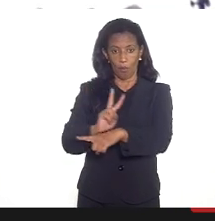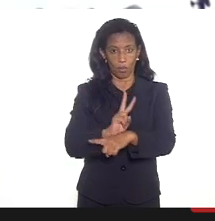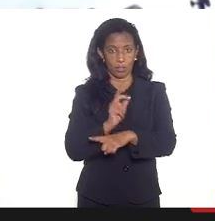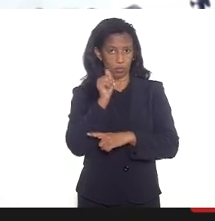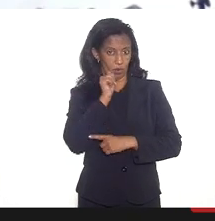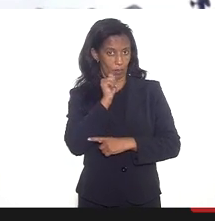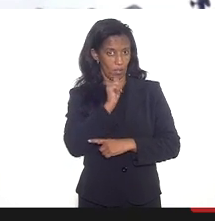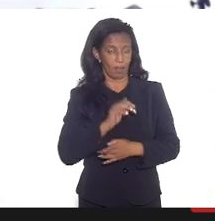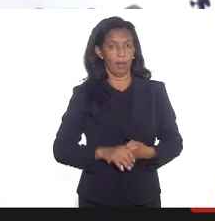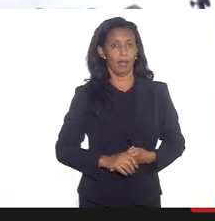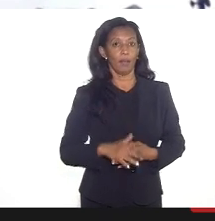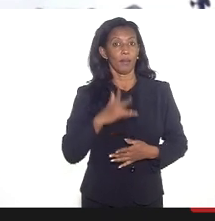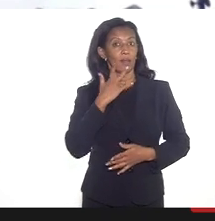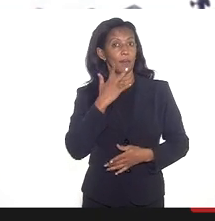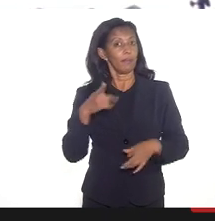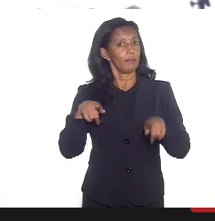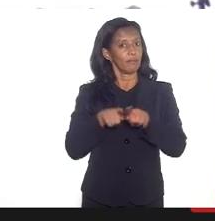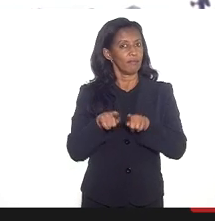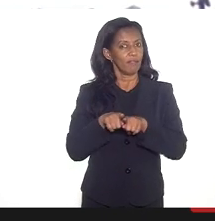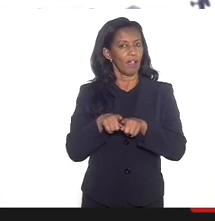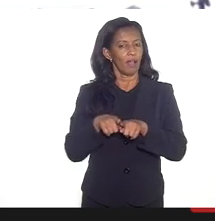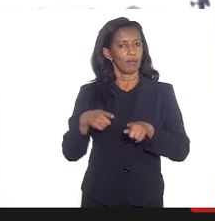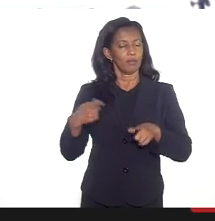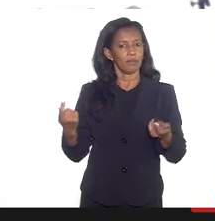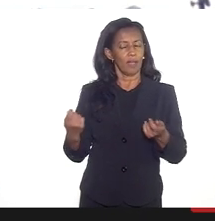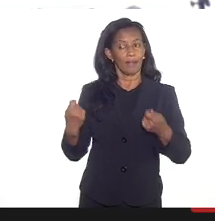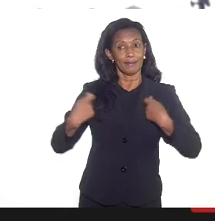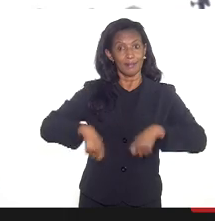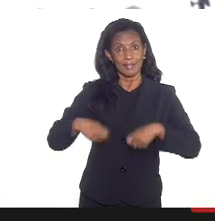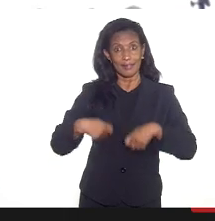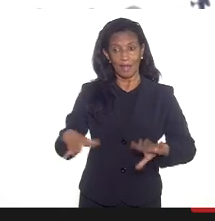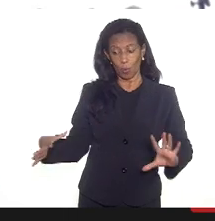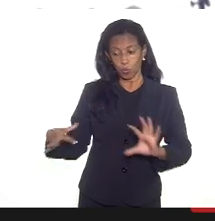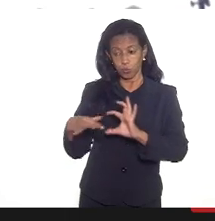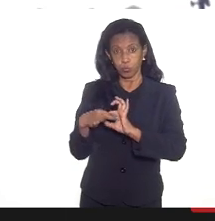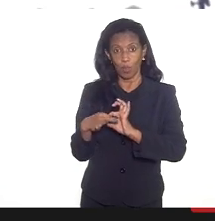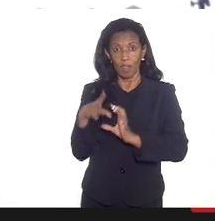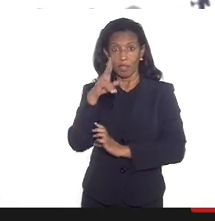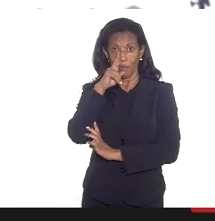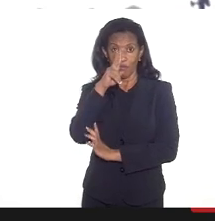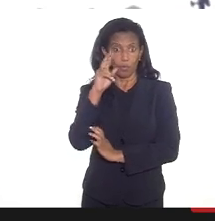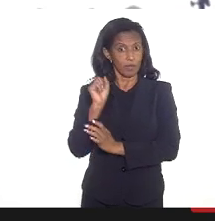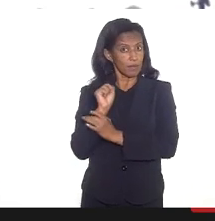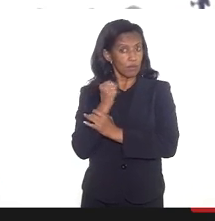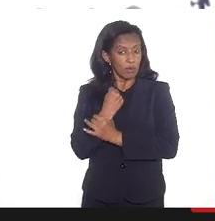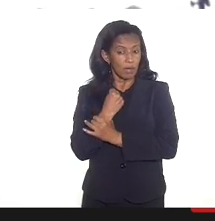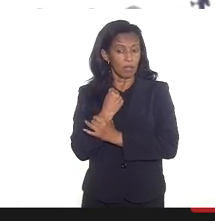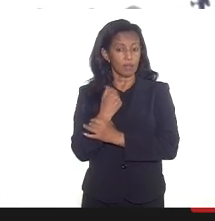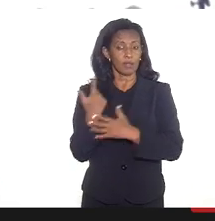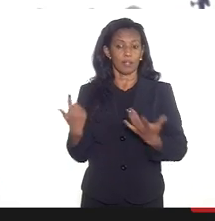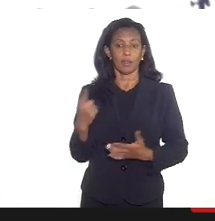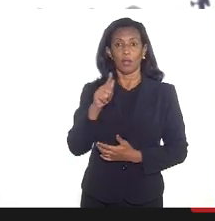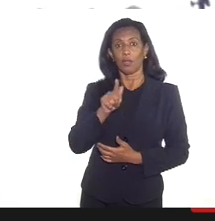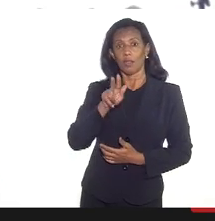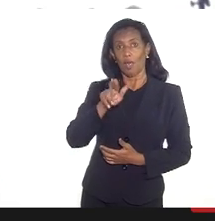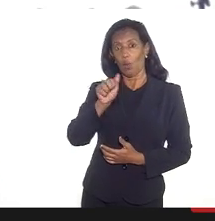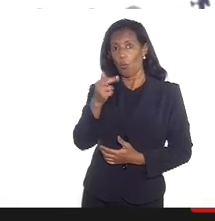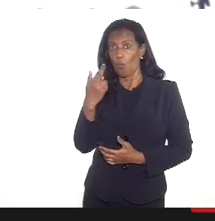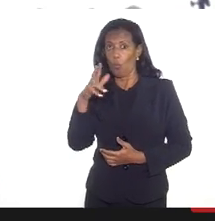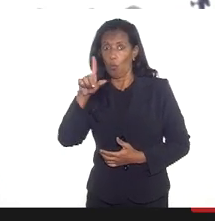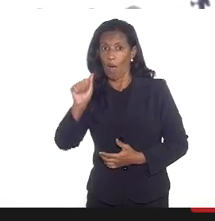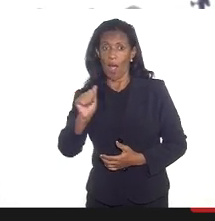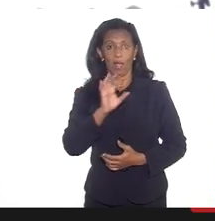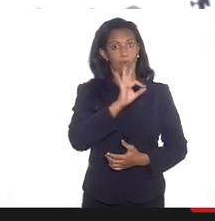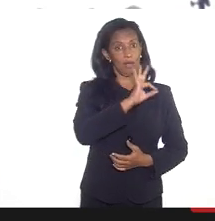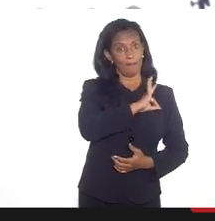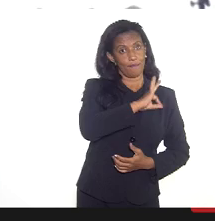também falo da necessidade da liga, da força de segurança, então, da guarda municipal, da